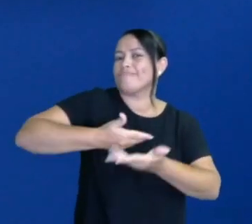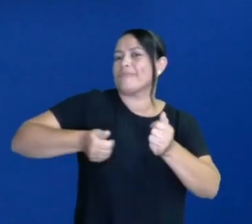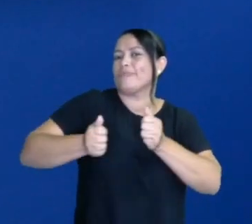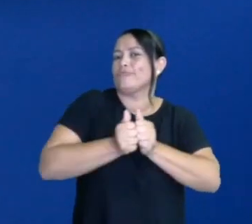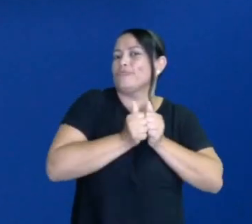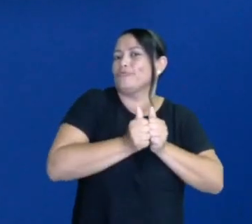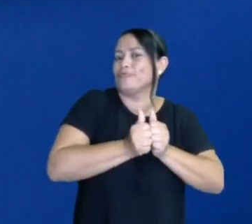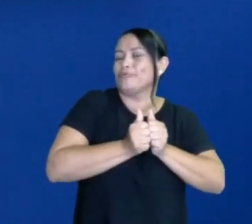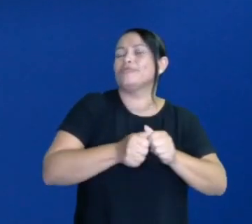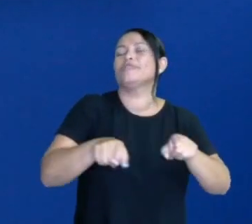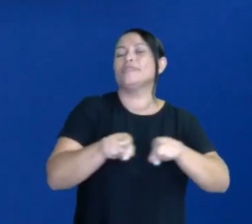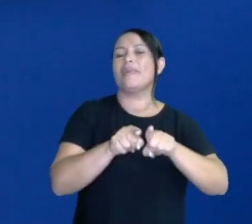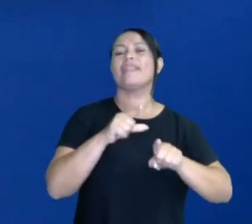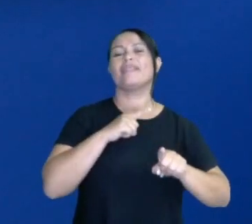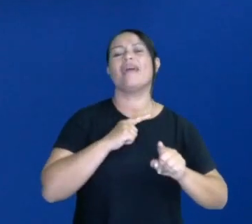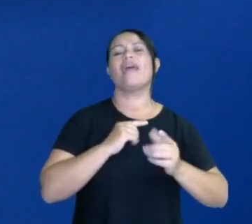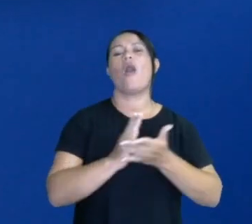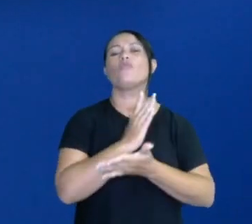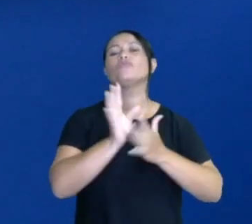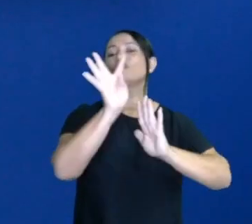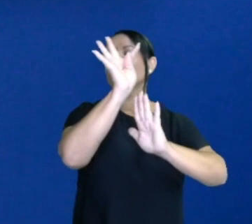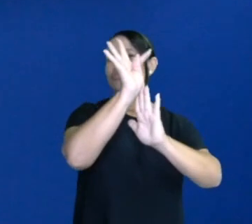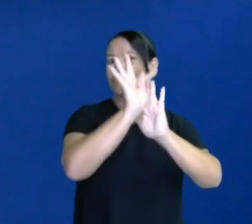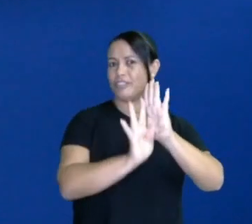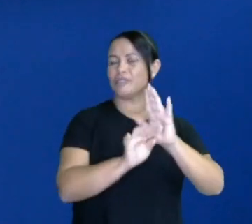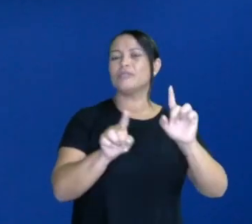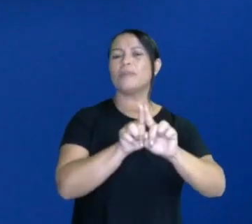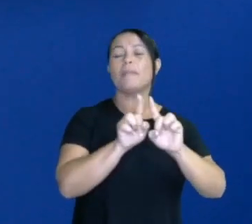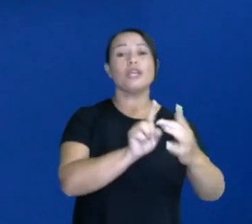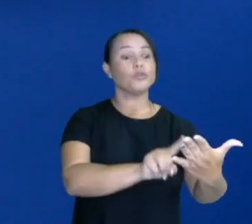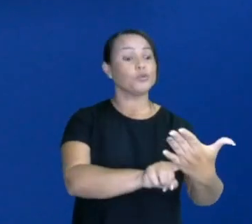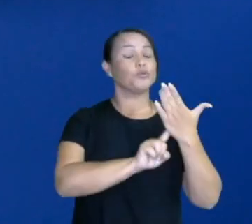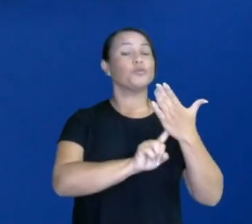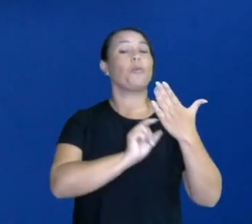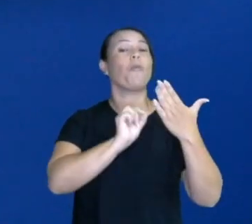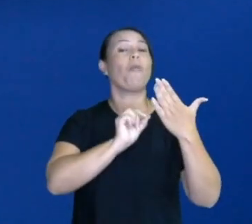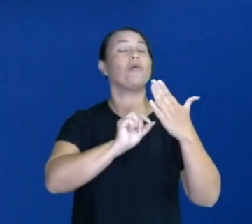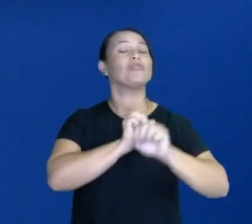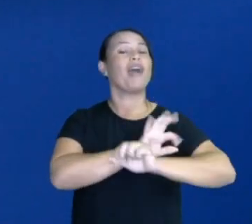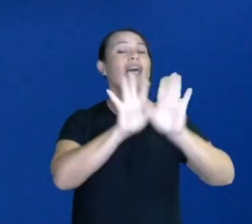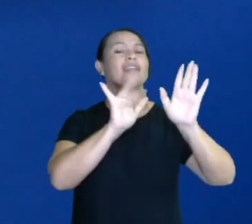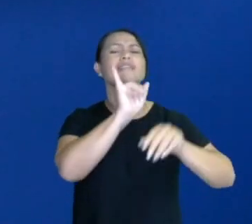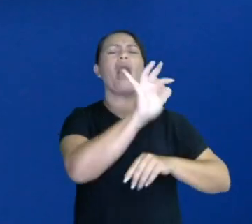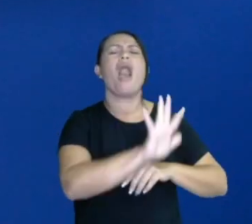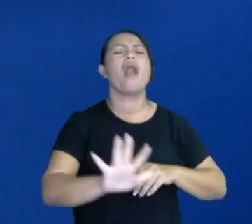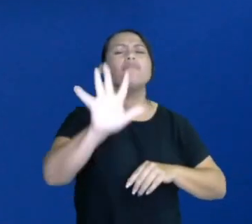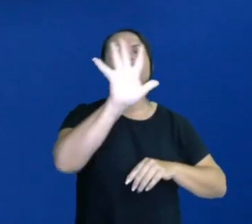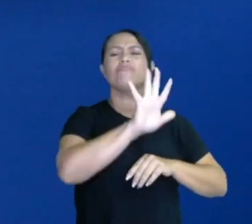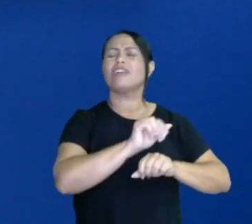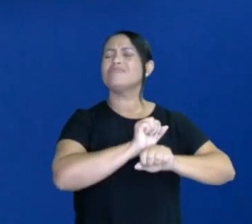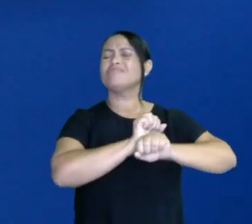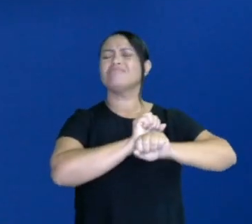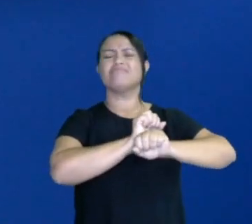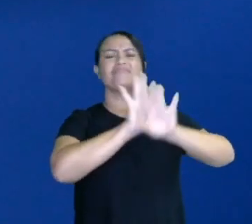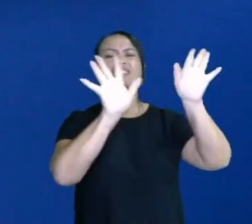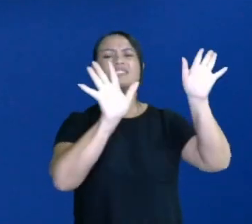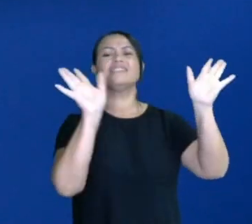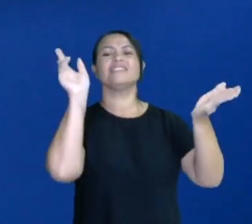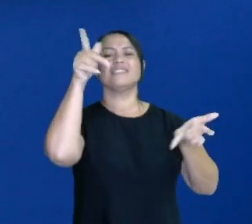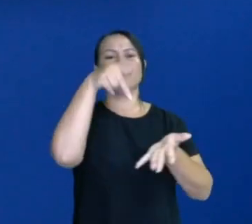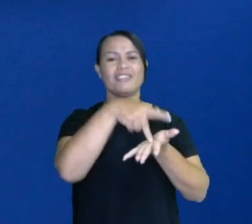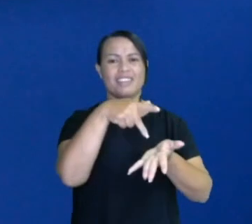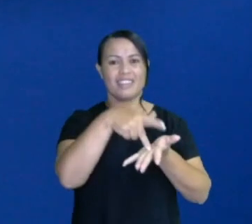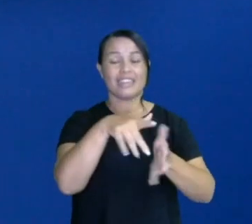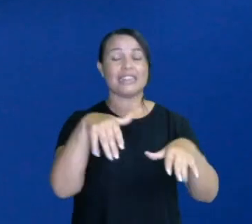eles, além dos textos, eles nos mostram, né, através daquelas imagens super nítidas, a